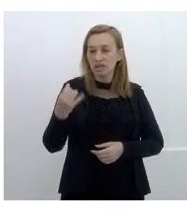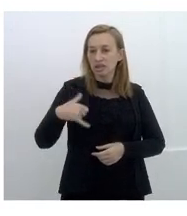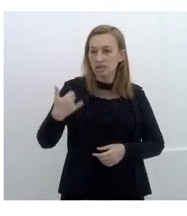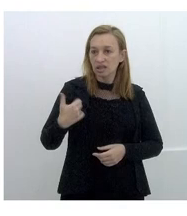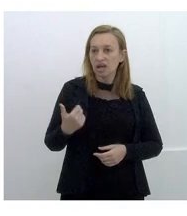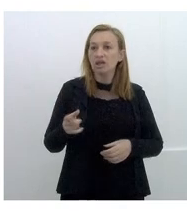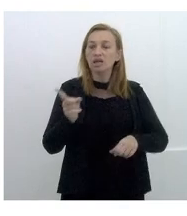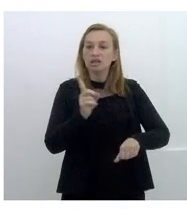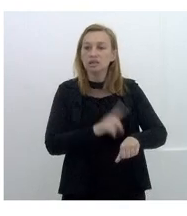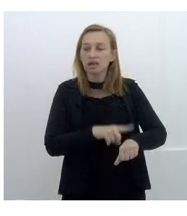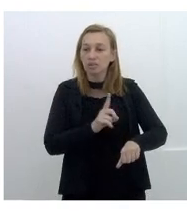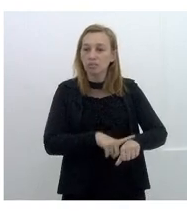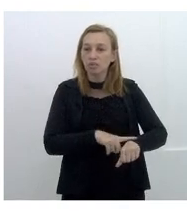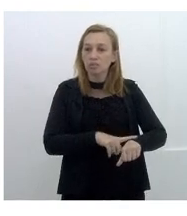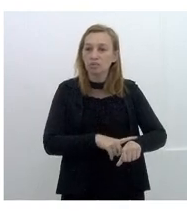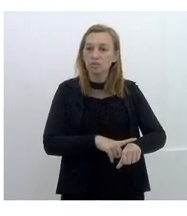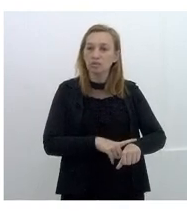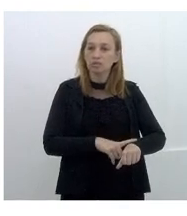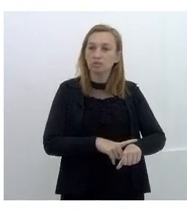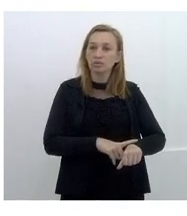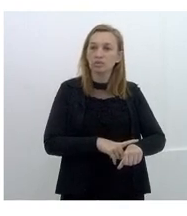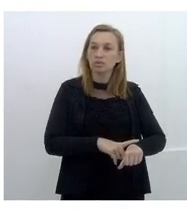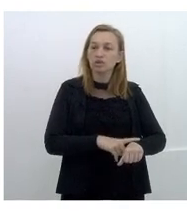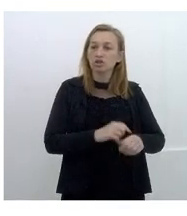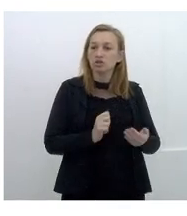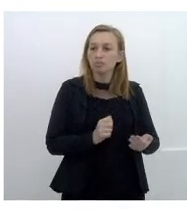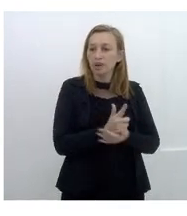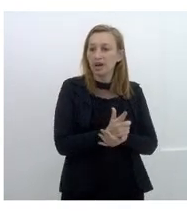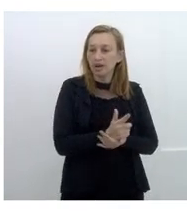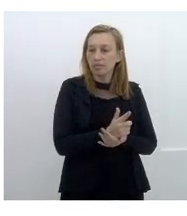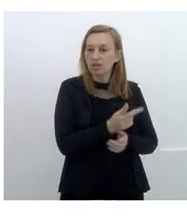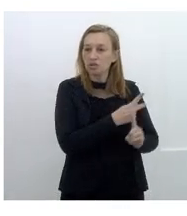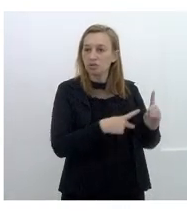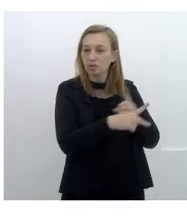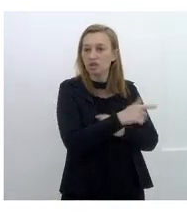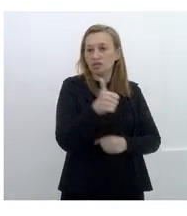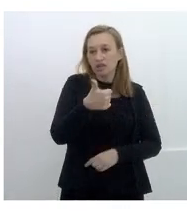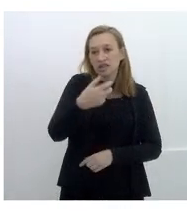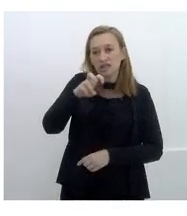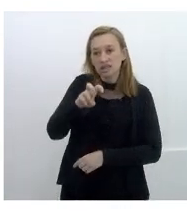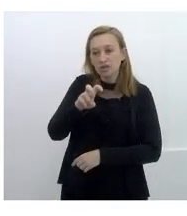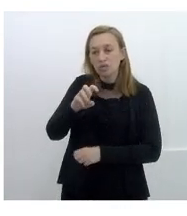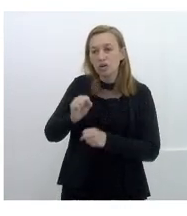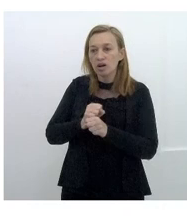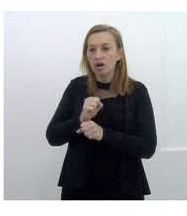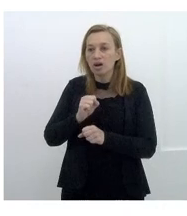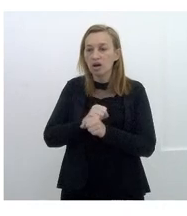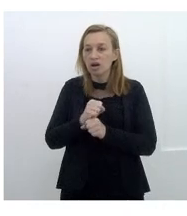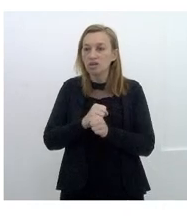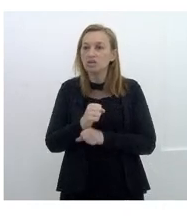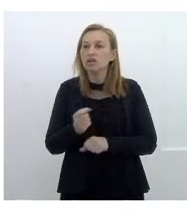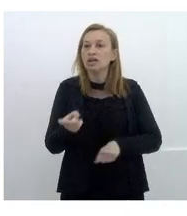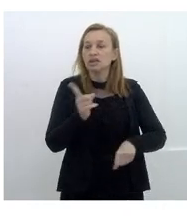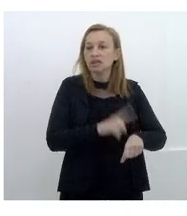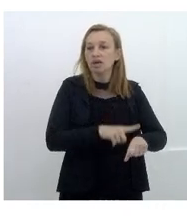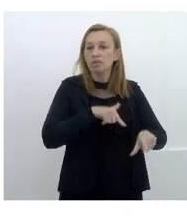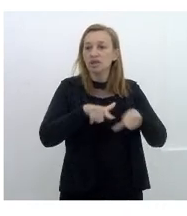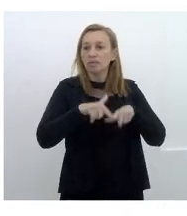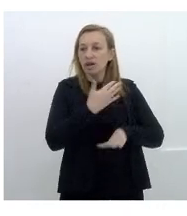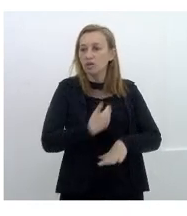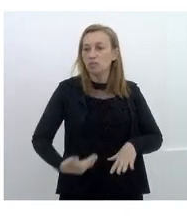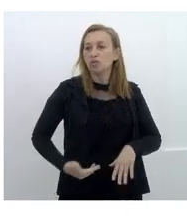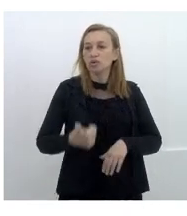tempo de contribuição com efetivo exposição de 25 anos tempo de serviço público